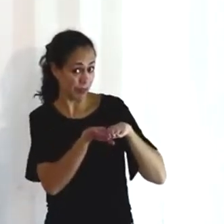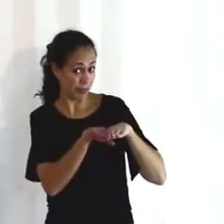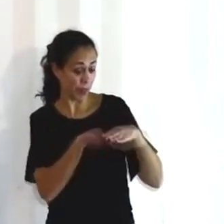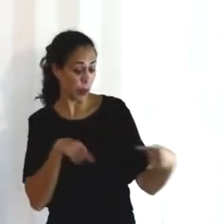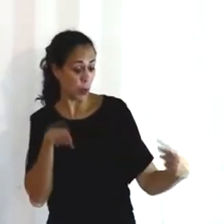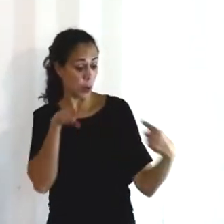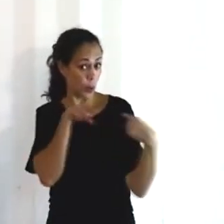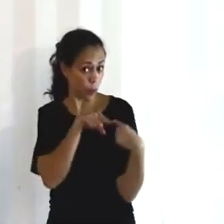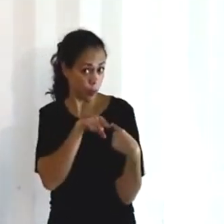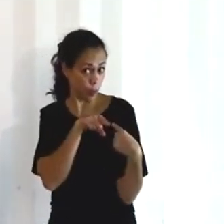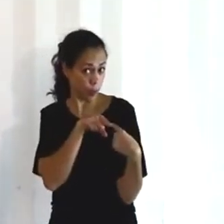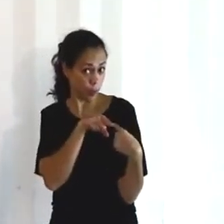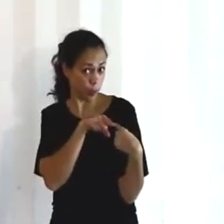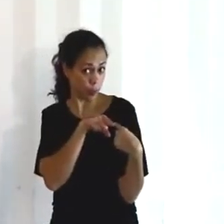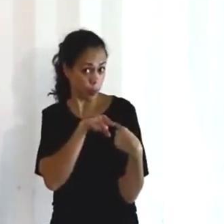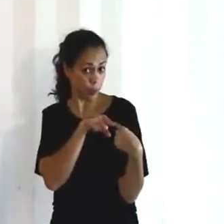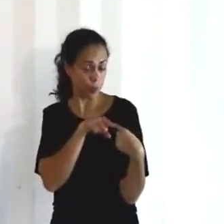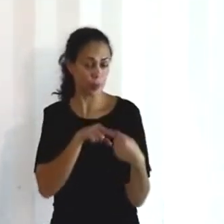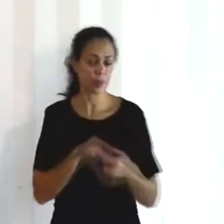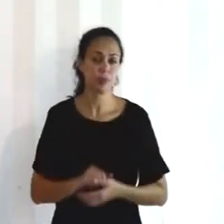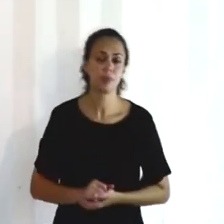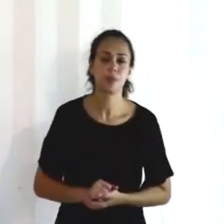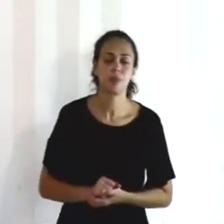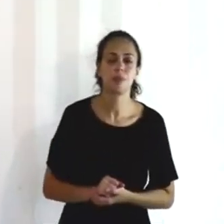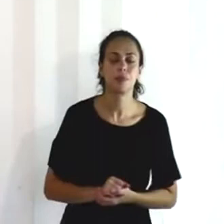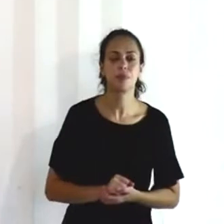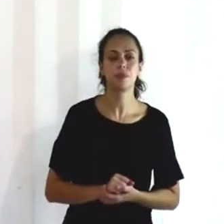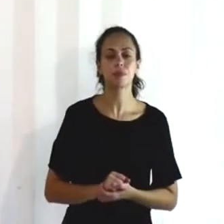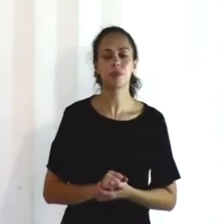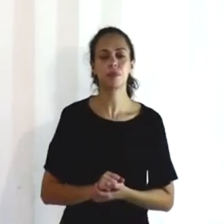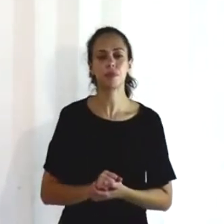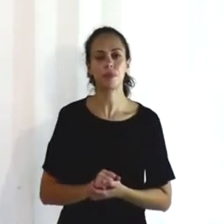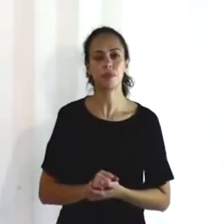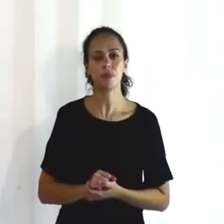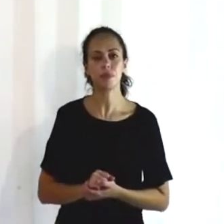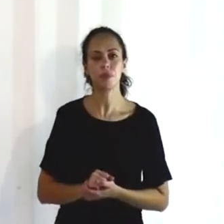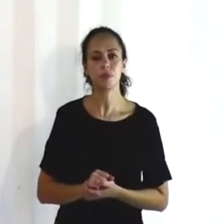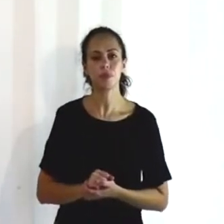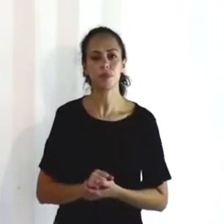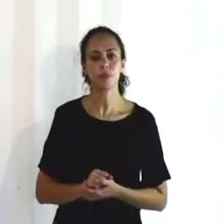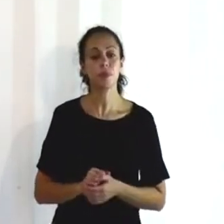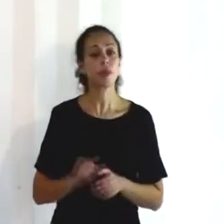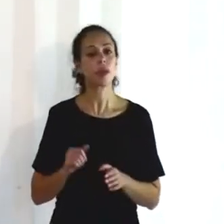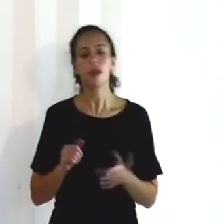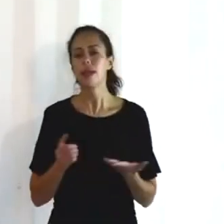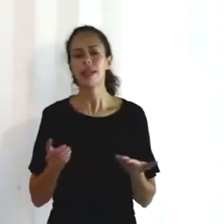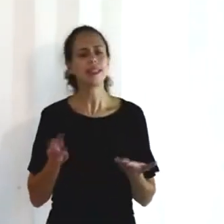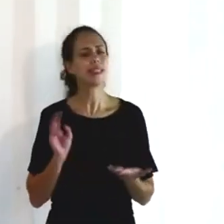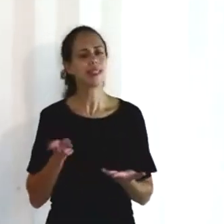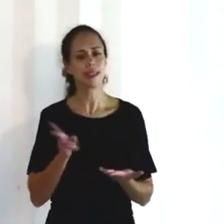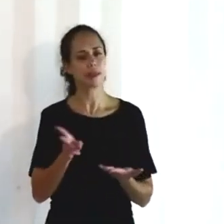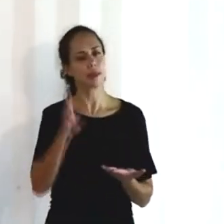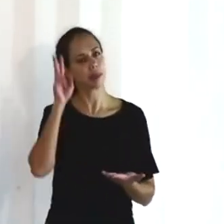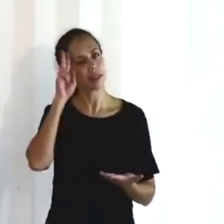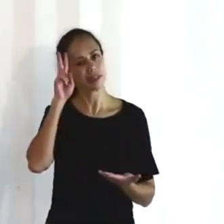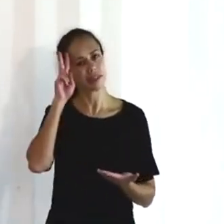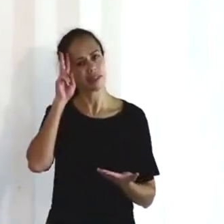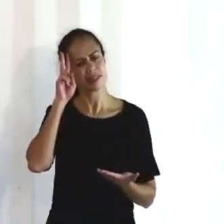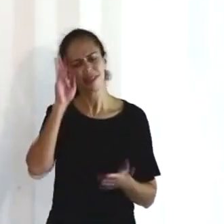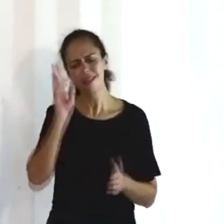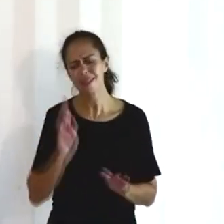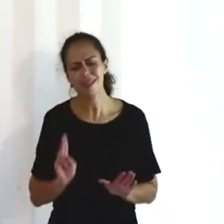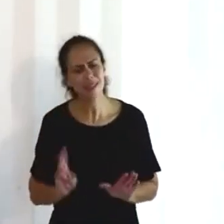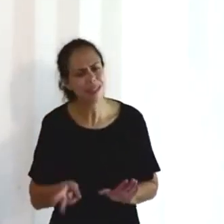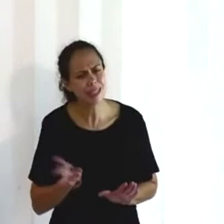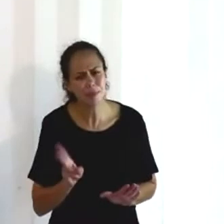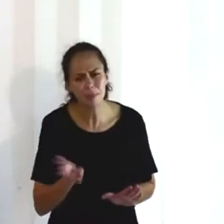nós exercitarmos na vida de alguém, por alguém, sempre será por uma dívida pequena. Perdoar o